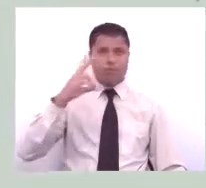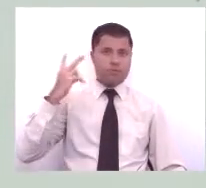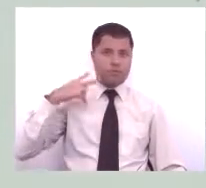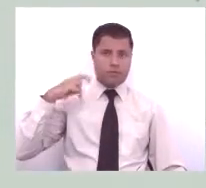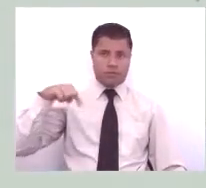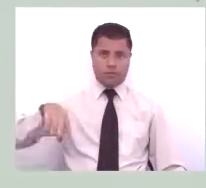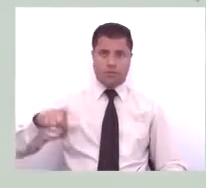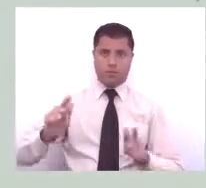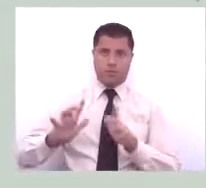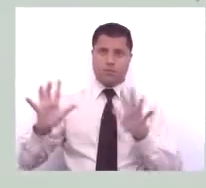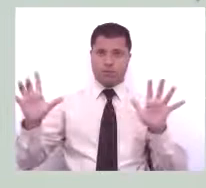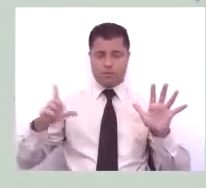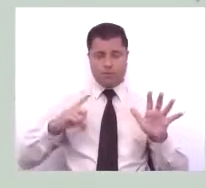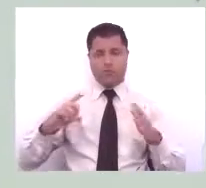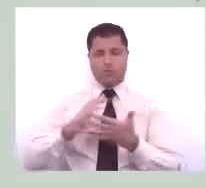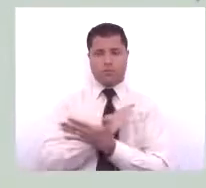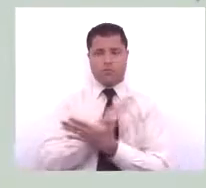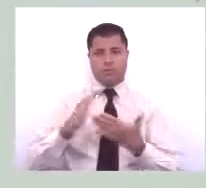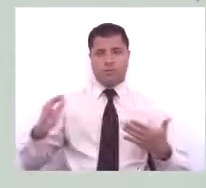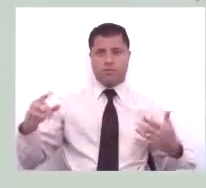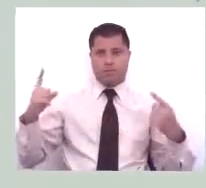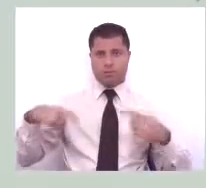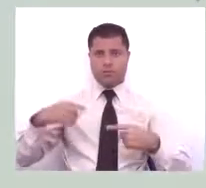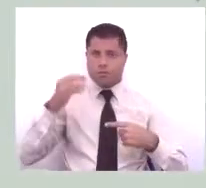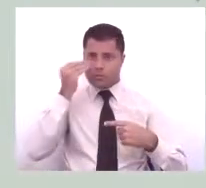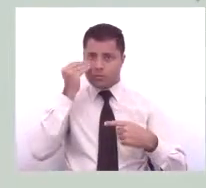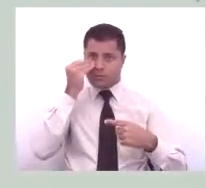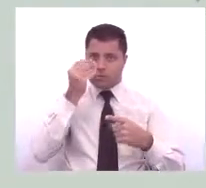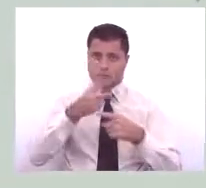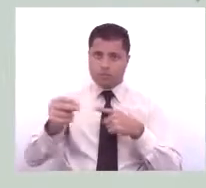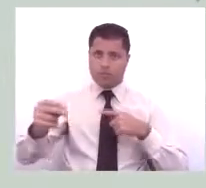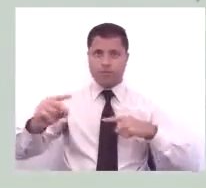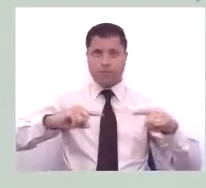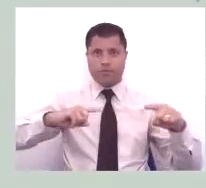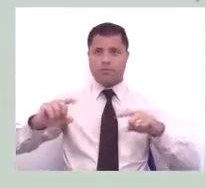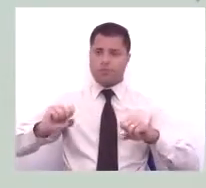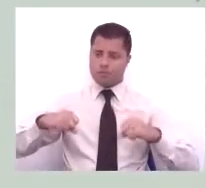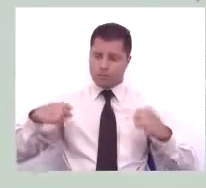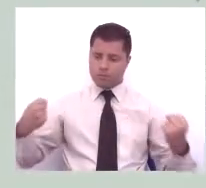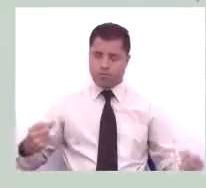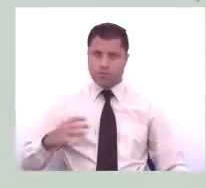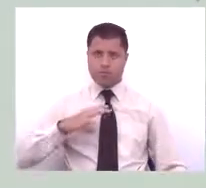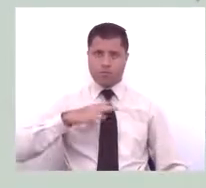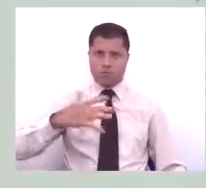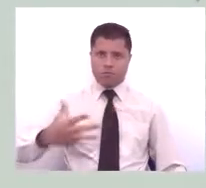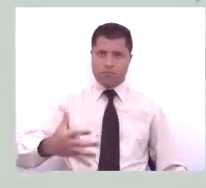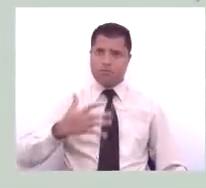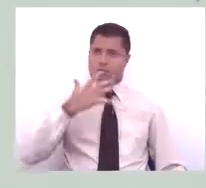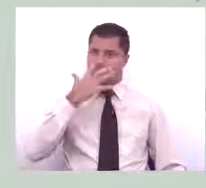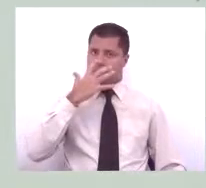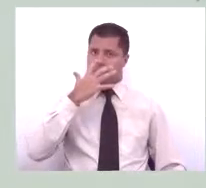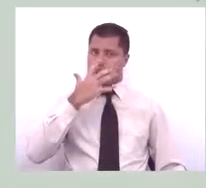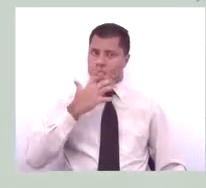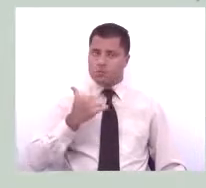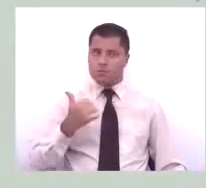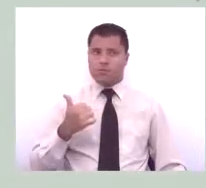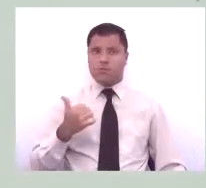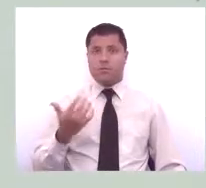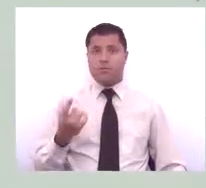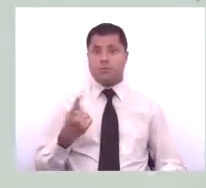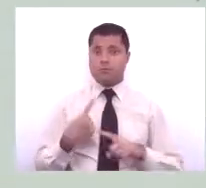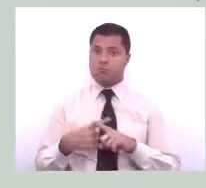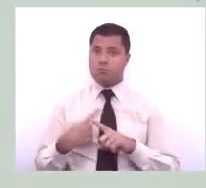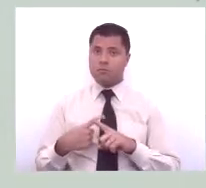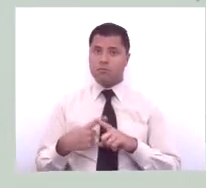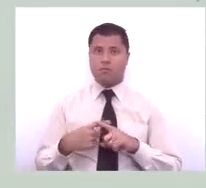que foram candidatos, foram realmente verdadeiros guerreiros, porque infelizmente a nossa